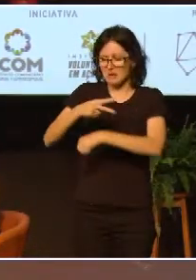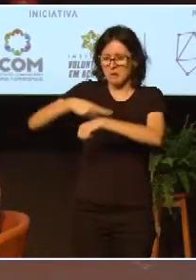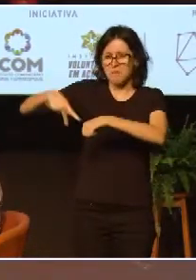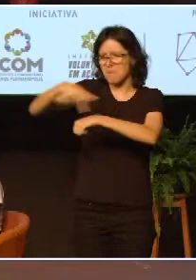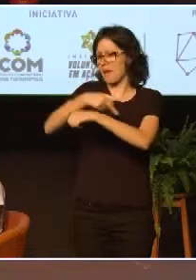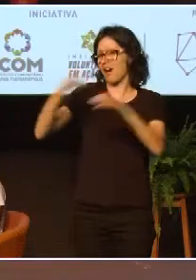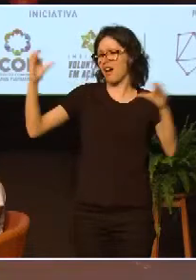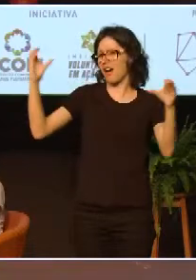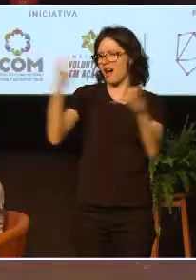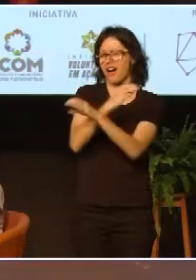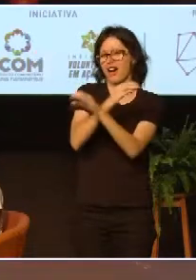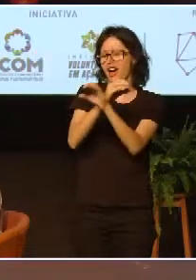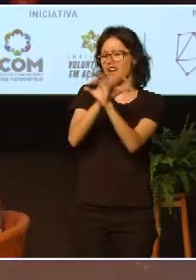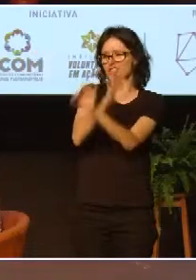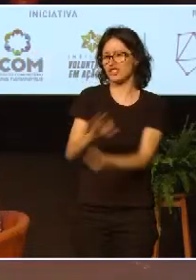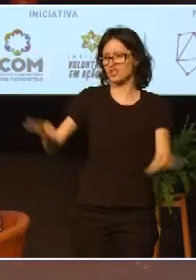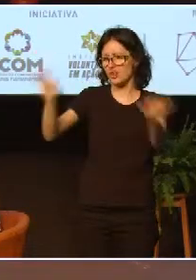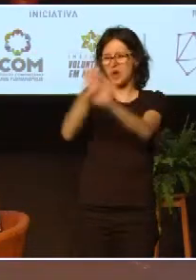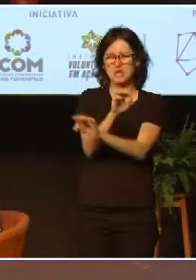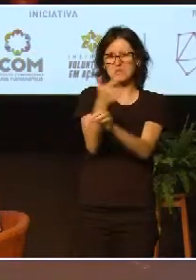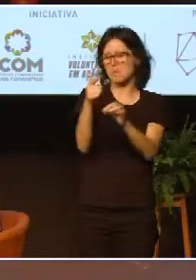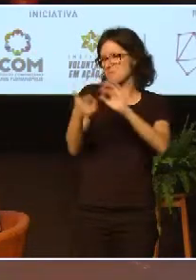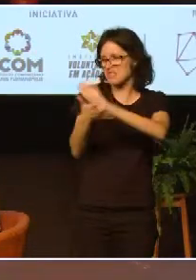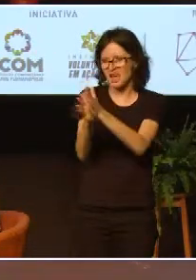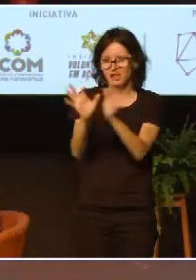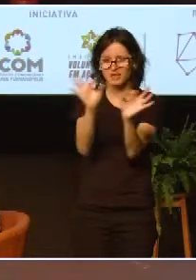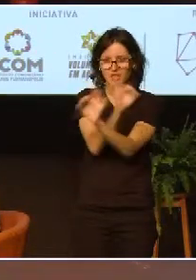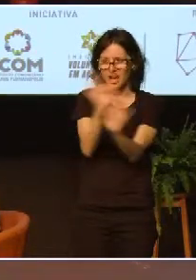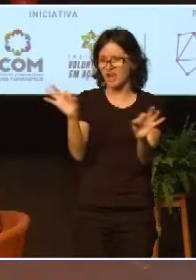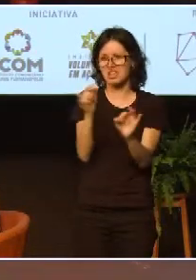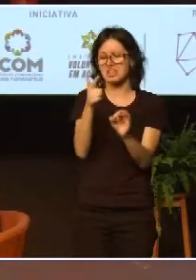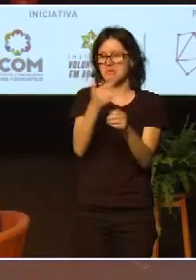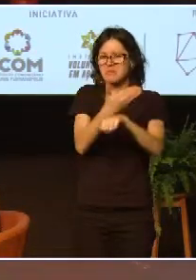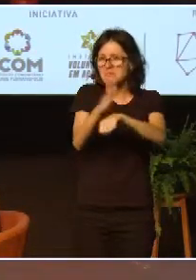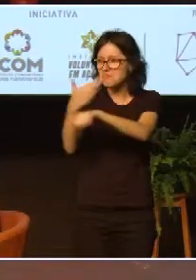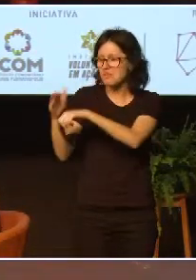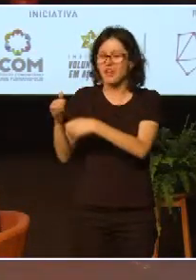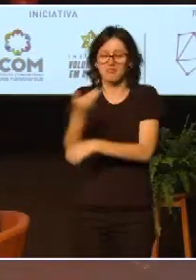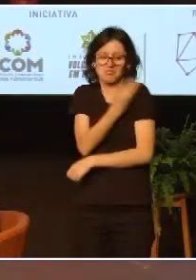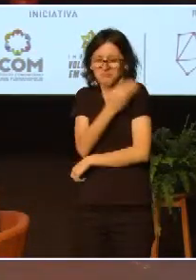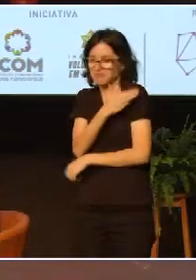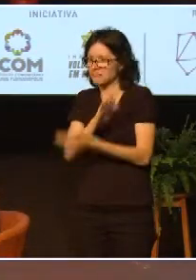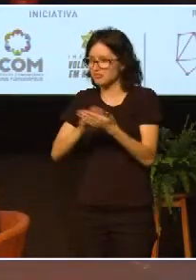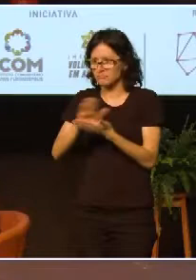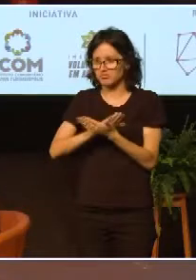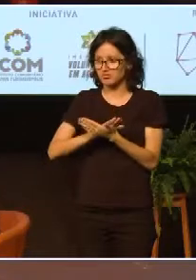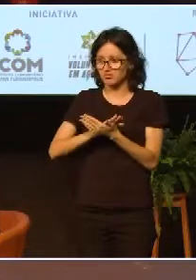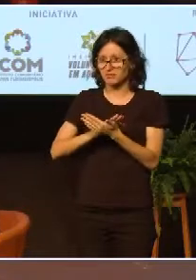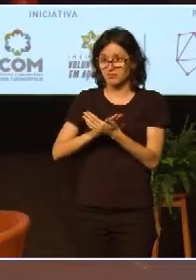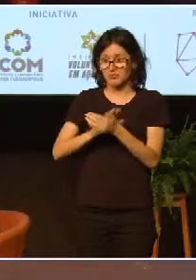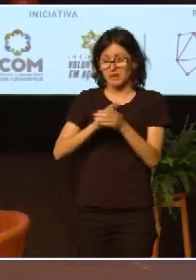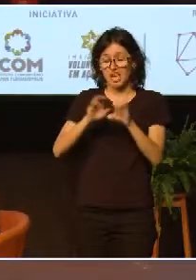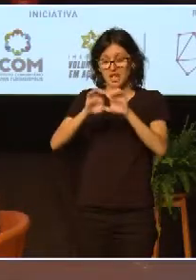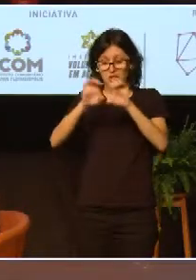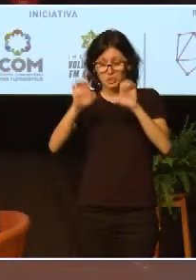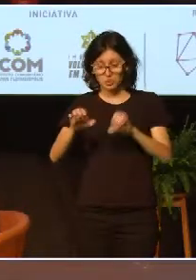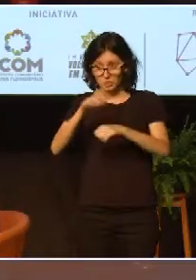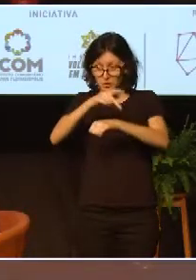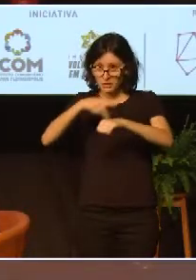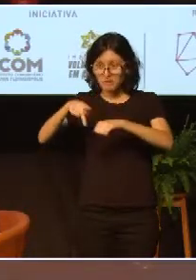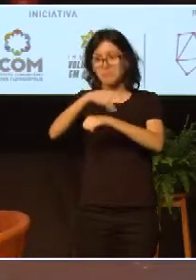que ele é totalmente miscigenado, logo a gente não tem racismo, a gente não tem discriminação. O racismo no Brasil ele é estruturado, ele